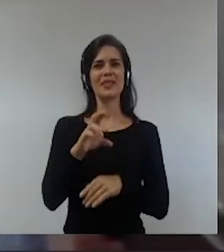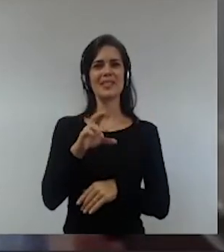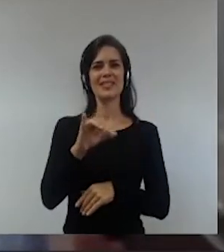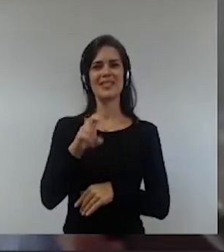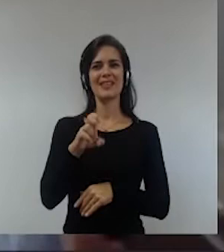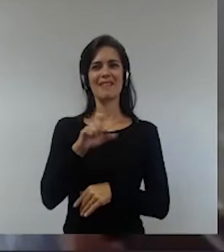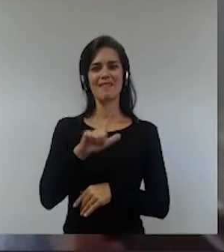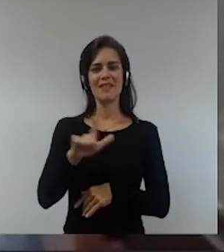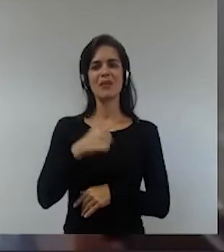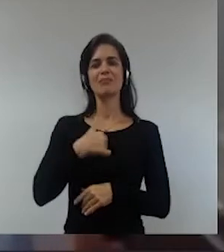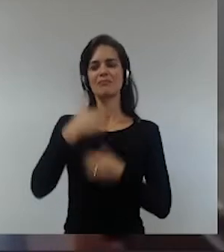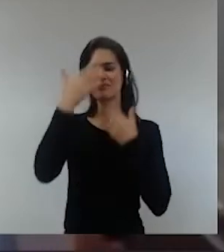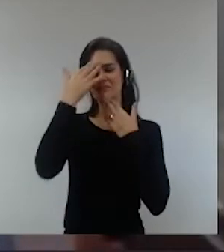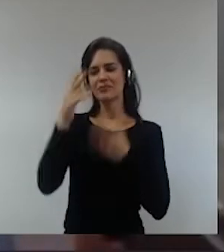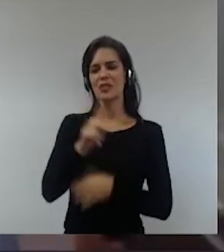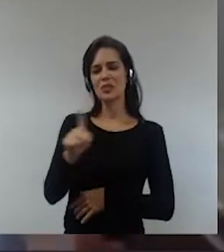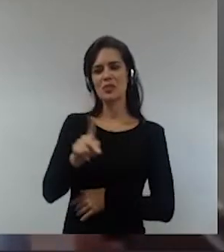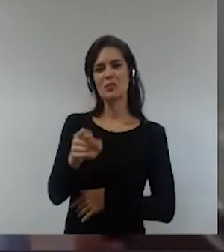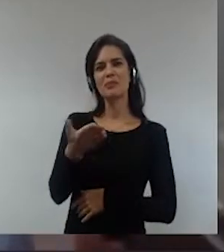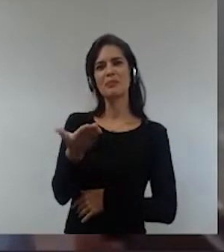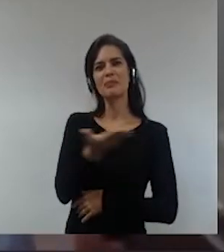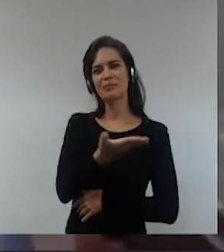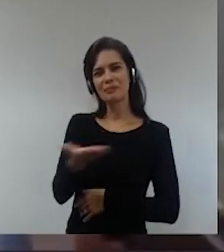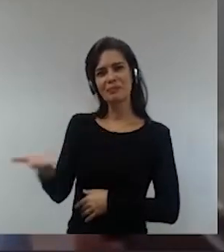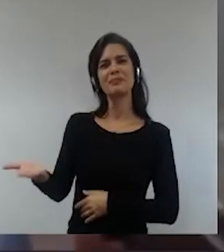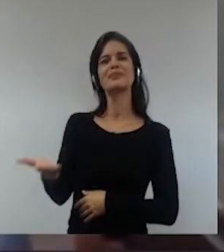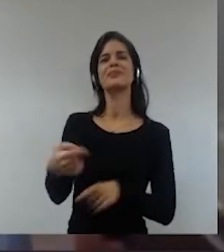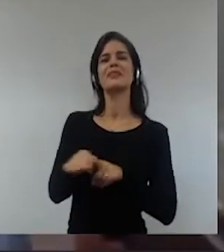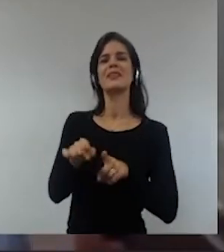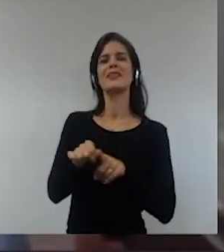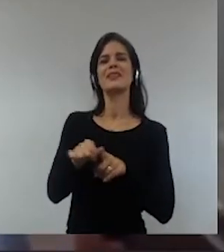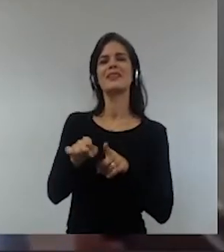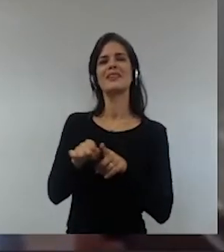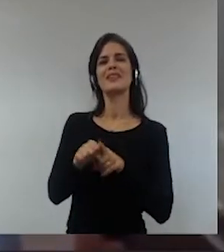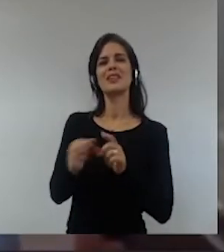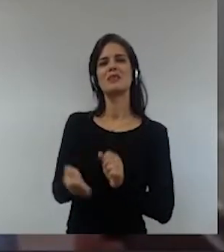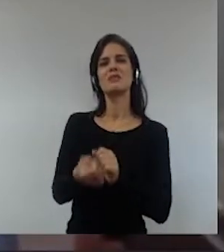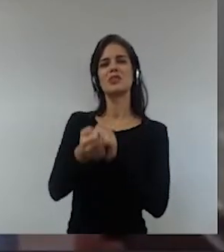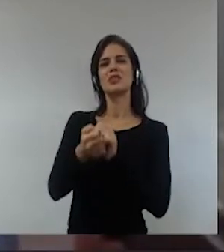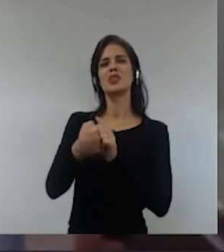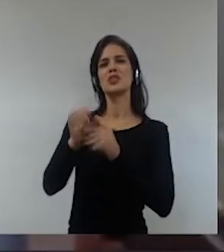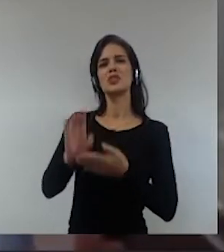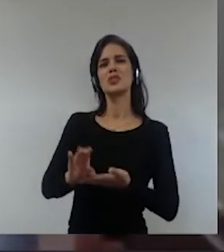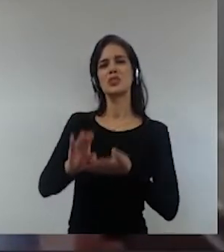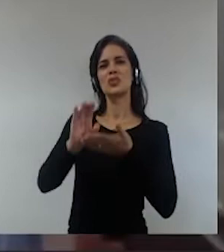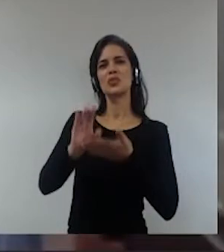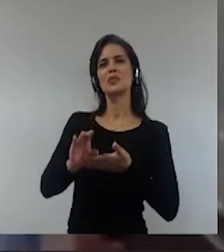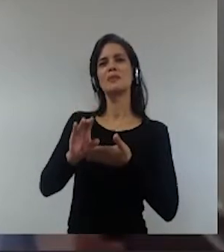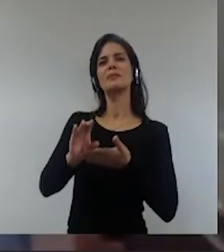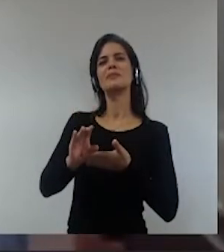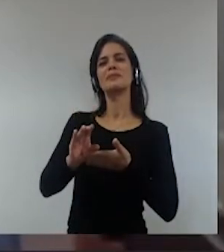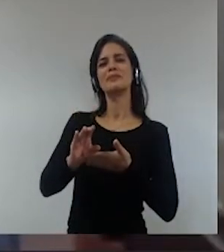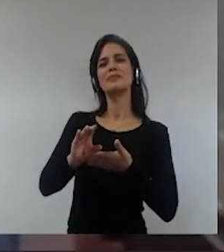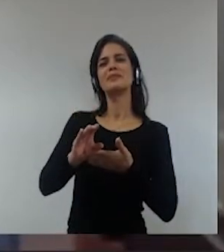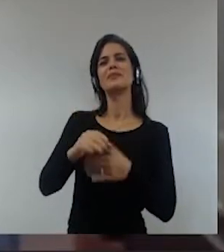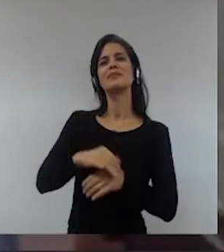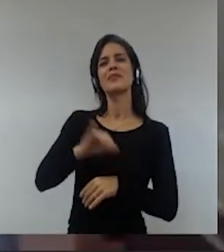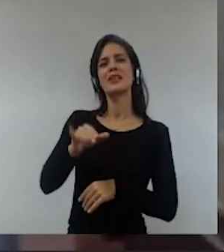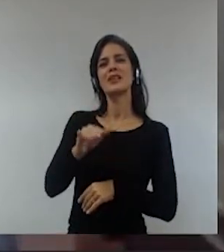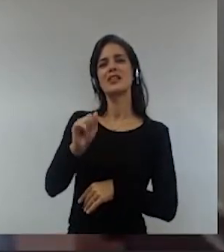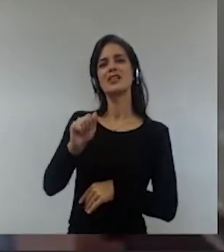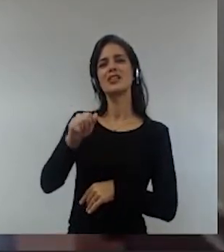na presença do professor Misael, do professor Ronaldo Kramer e também na presença do conselheiro Fábio Jeremias de Souza. Estamos todos sob a